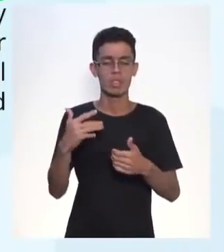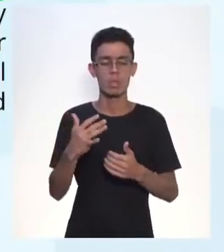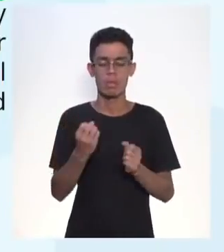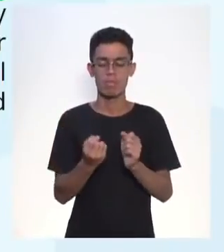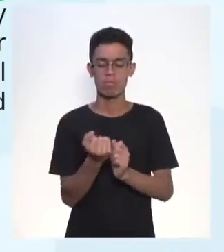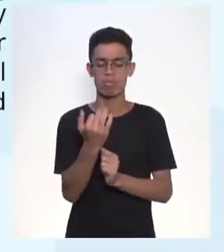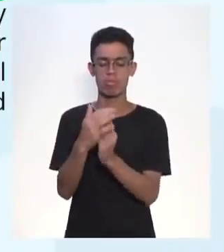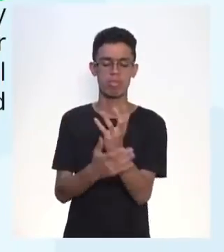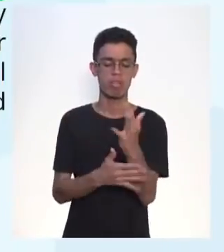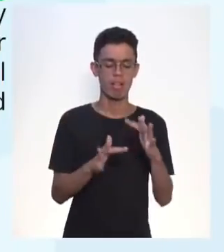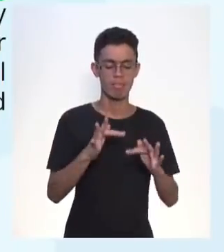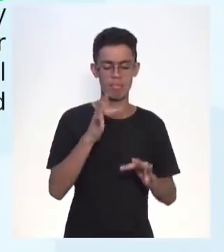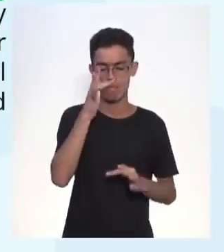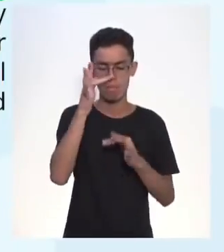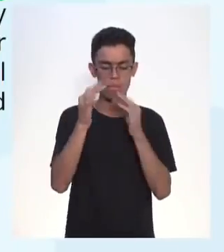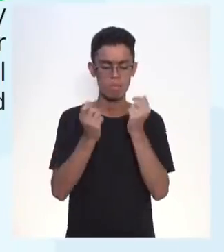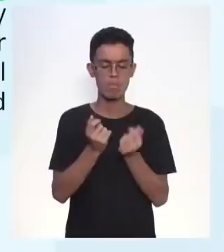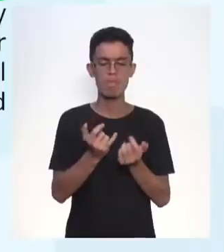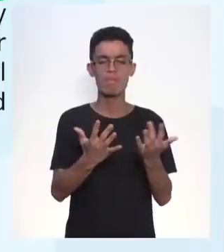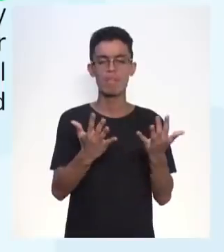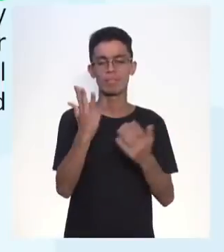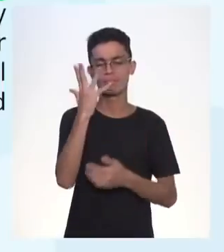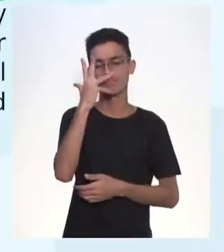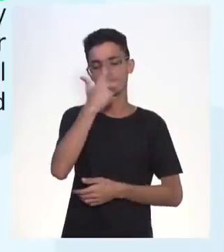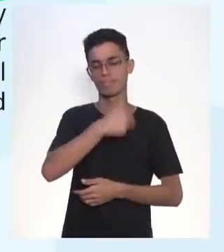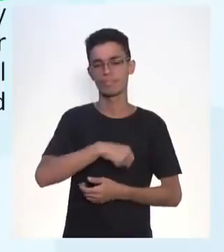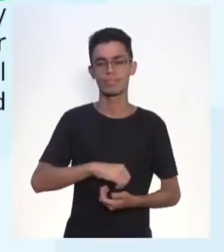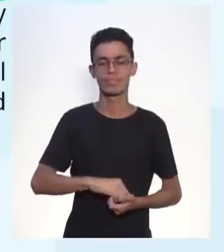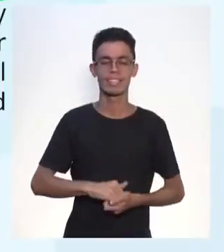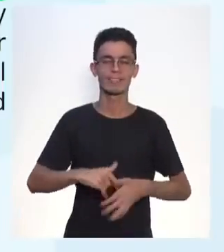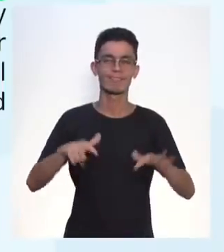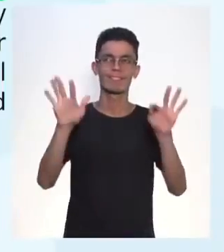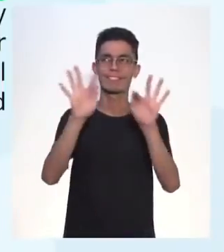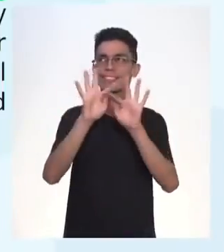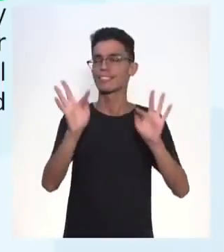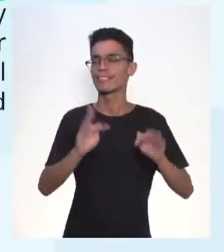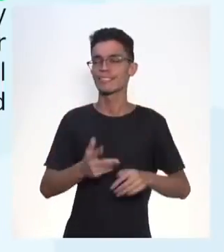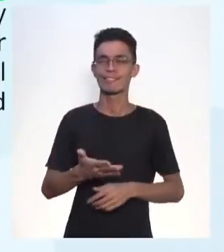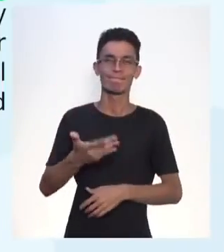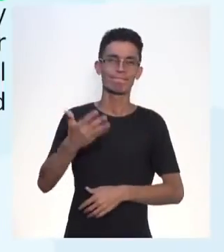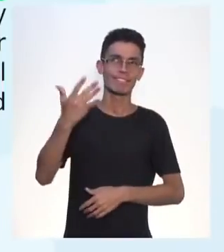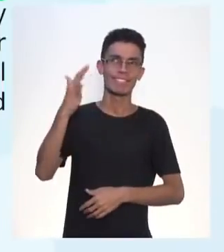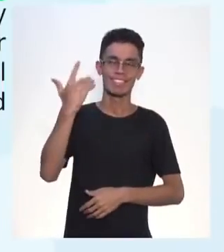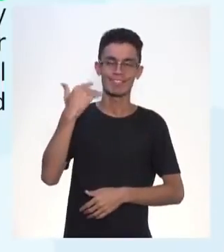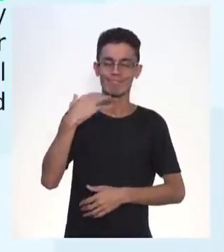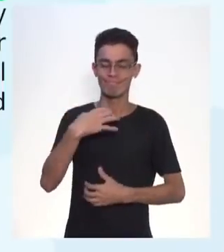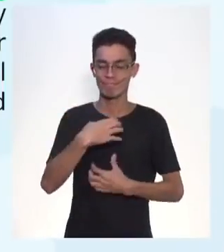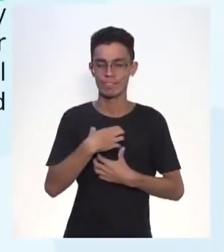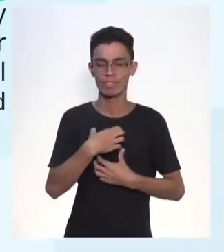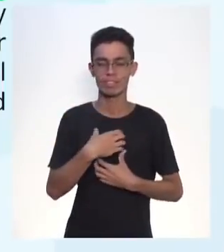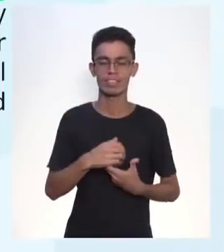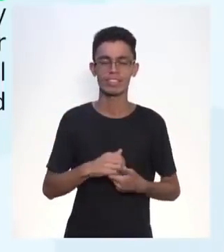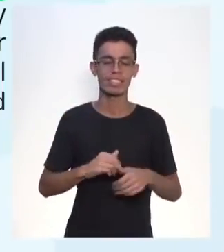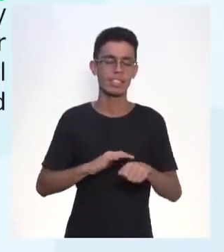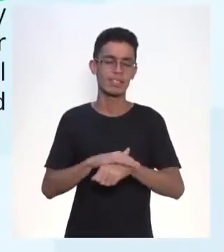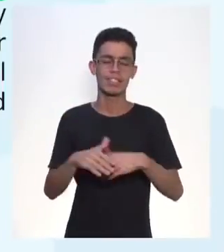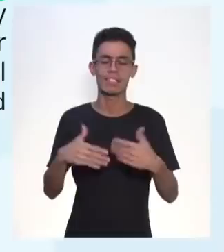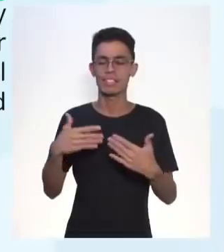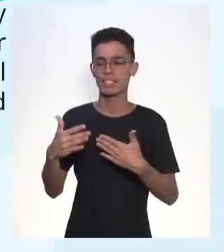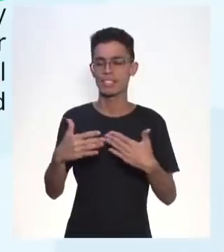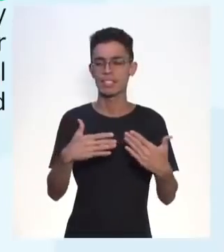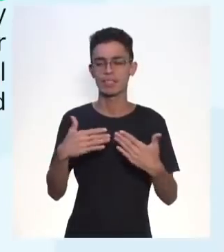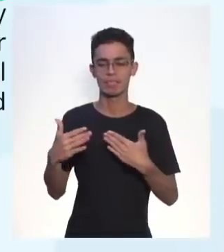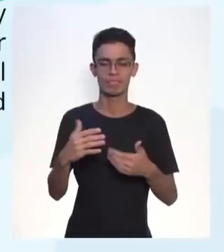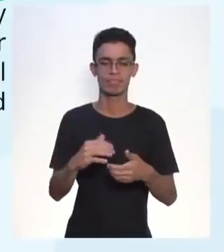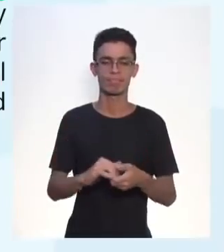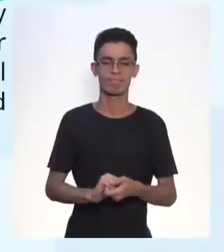jardim dentro. How happy we were there. Quão felizes nós éramos lá. They said to each other. Eles falavam para